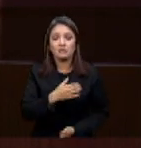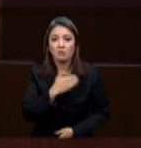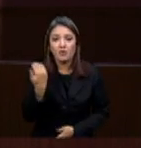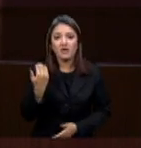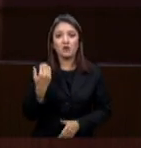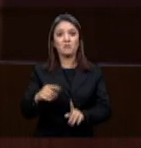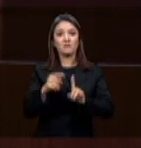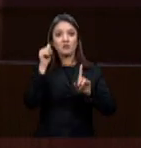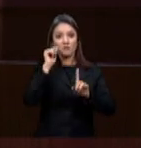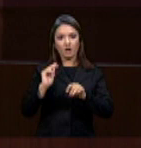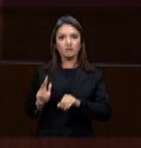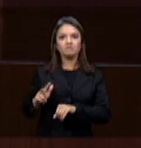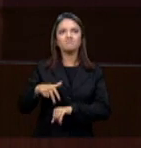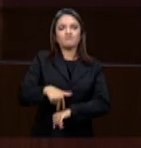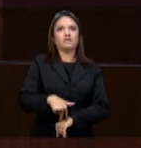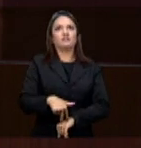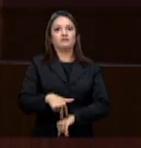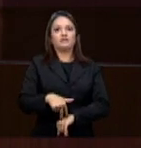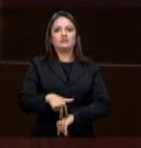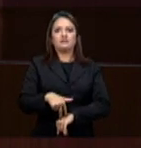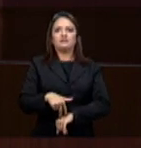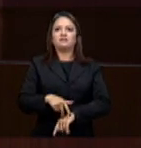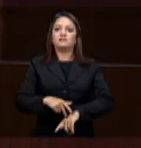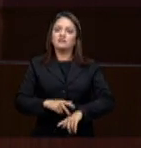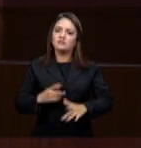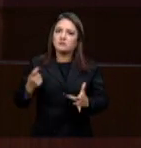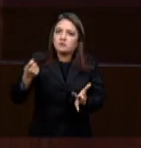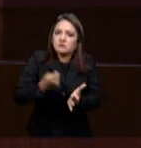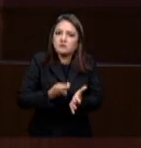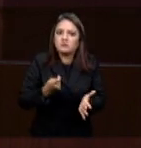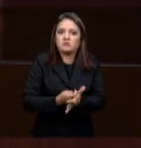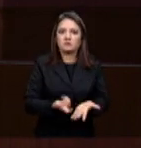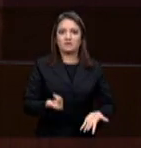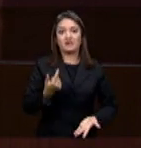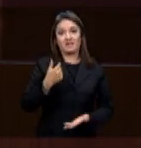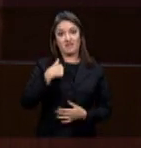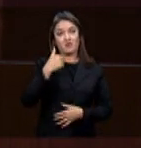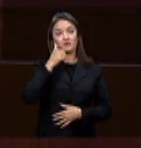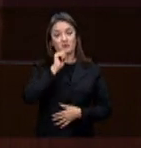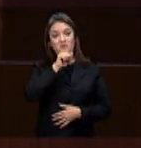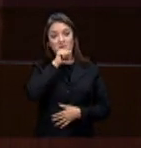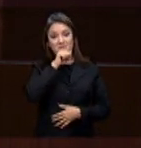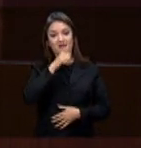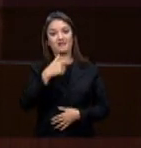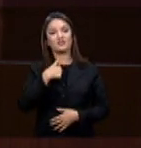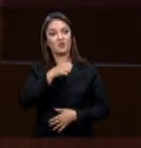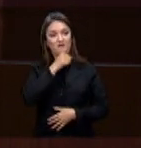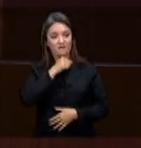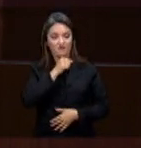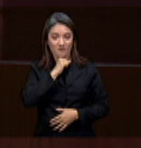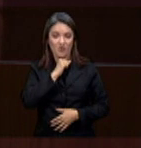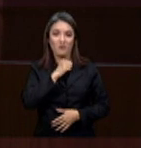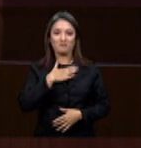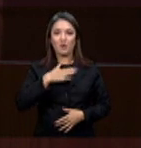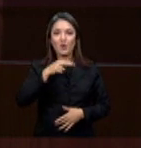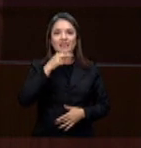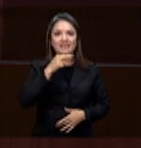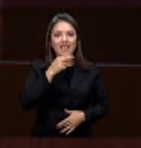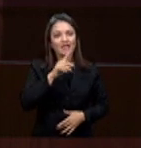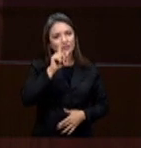transformaram é esse luto essa dor inimaginável e eu sua mãe e avó avó do menino negro